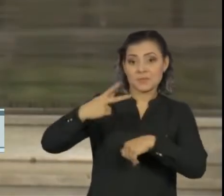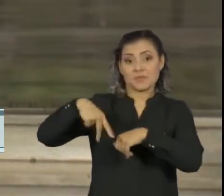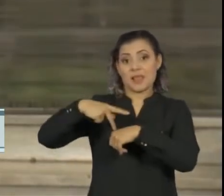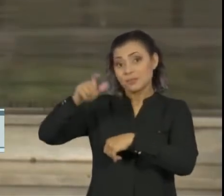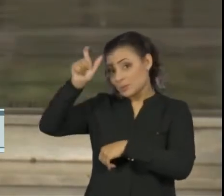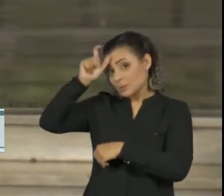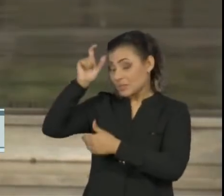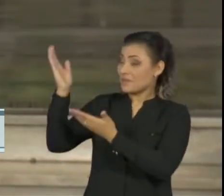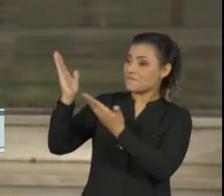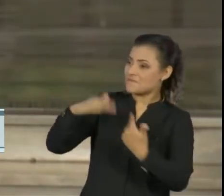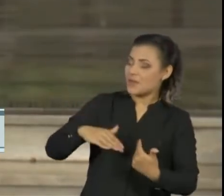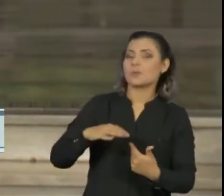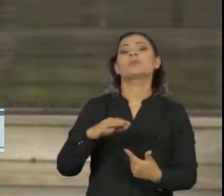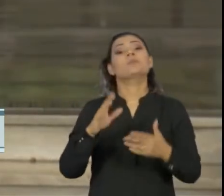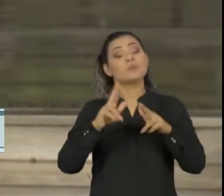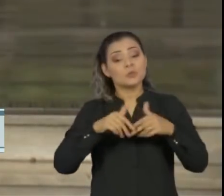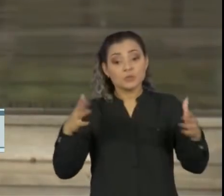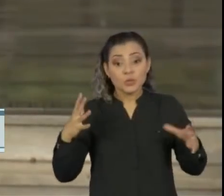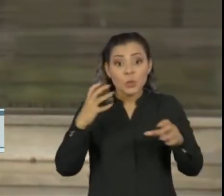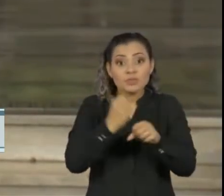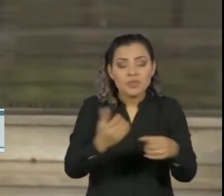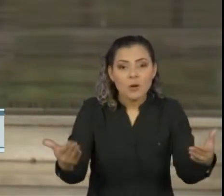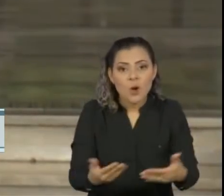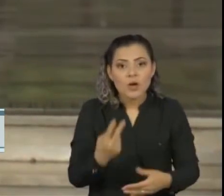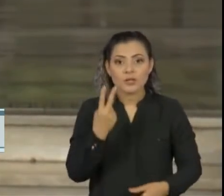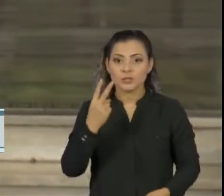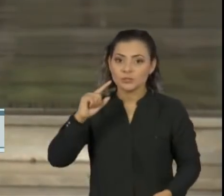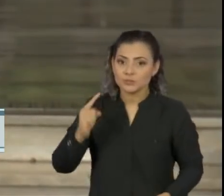Com esta chegada de respiradores, totalizamos